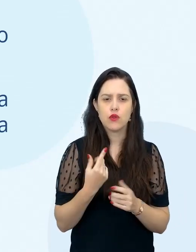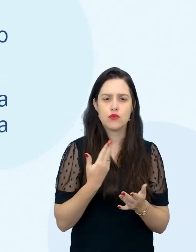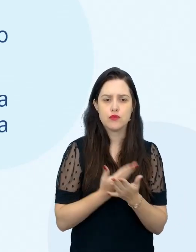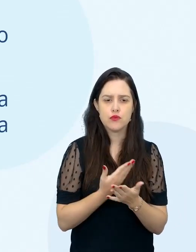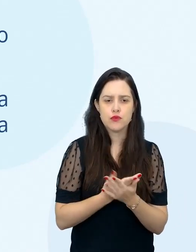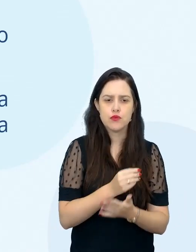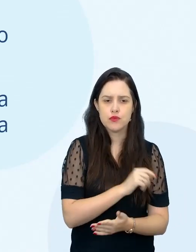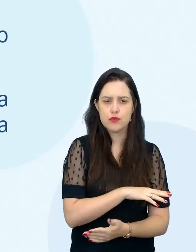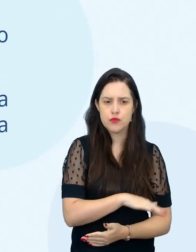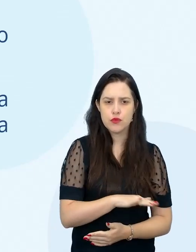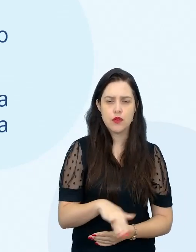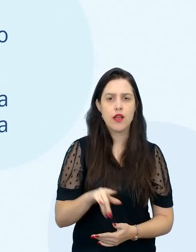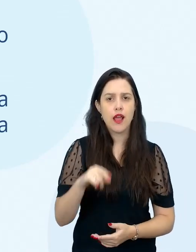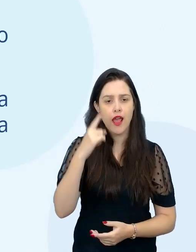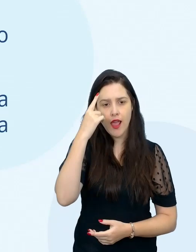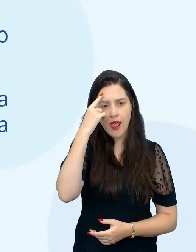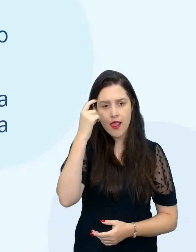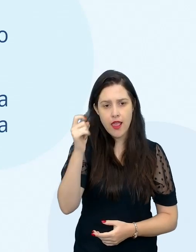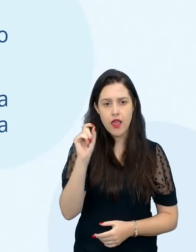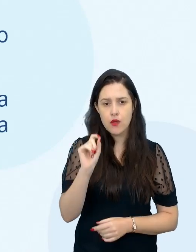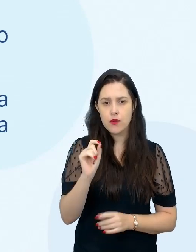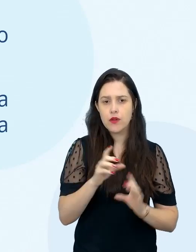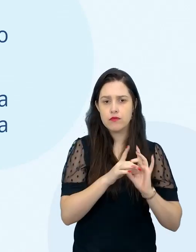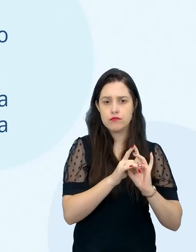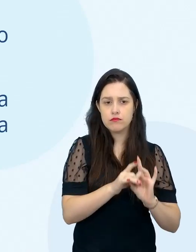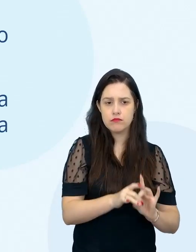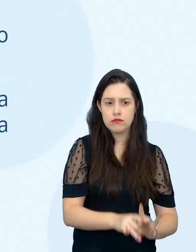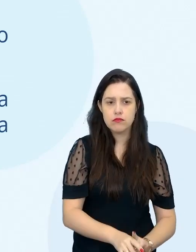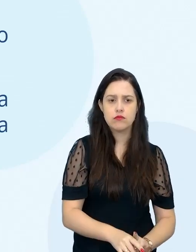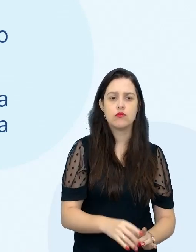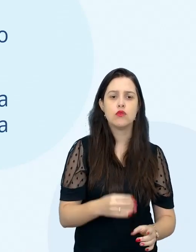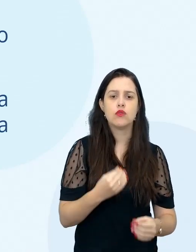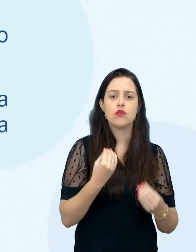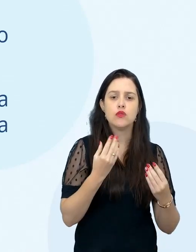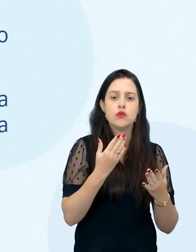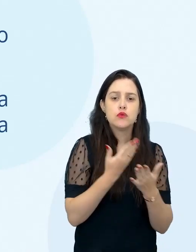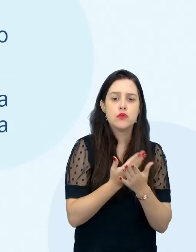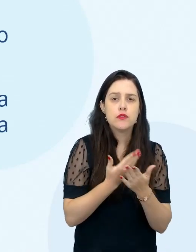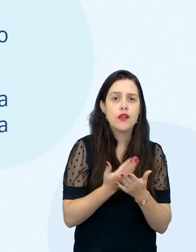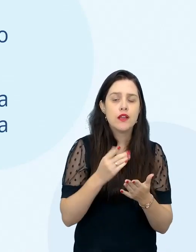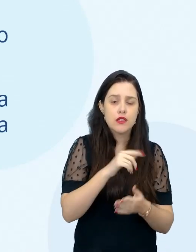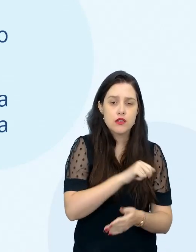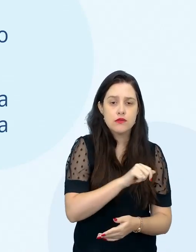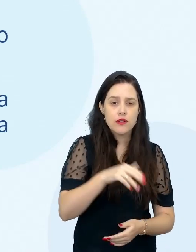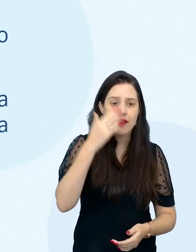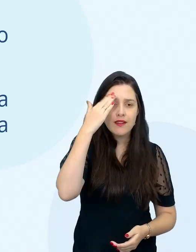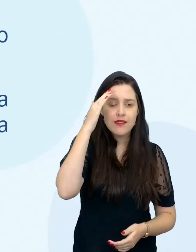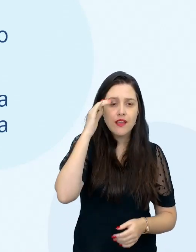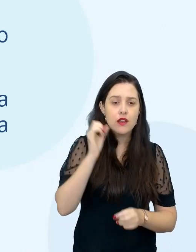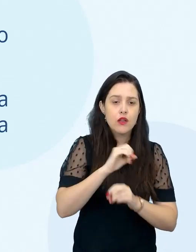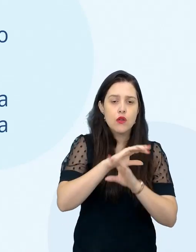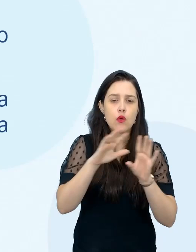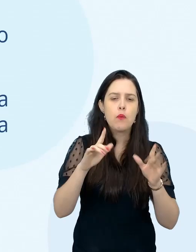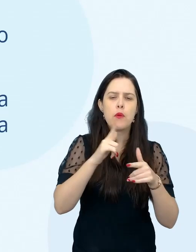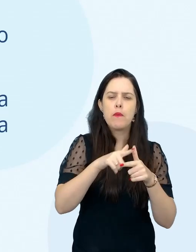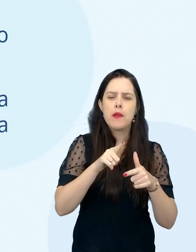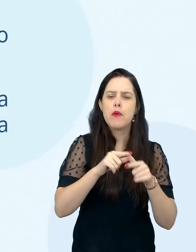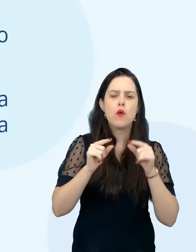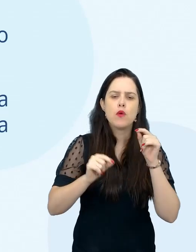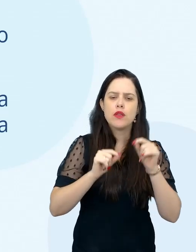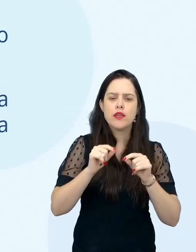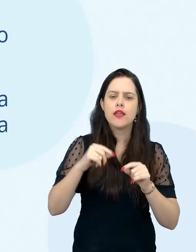estudantes. Então, a ideia da contextualização é contribuir para que o estudante entenda o entorno do problema, que é